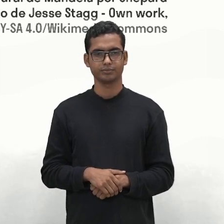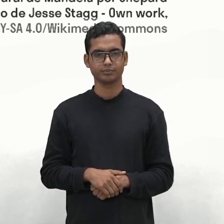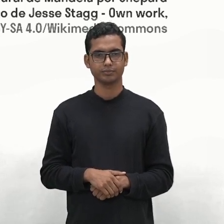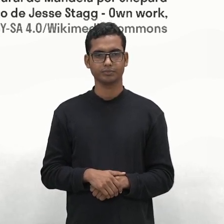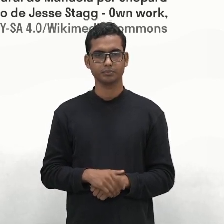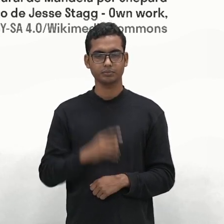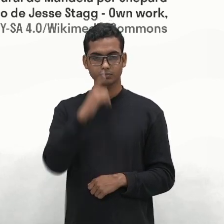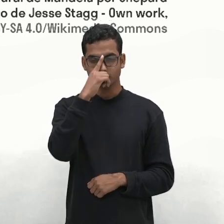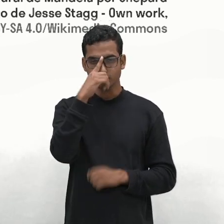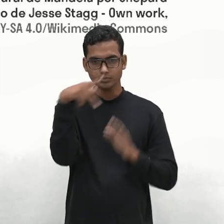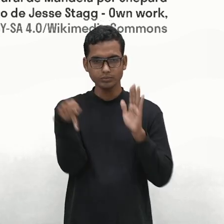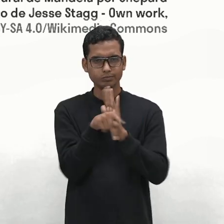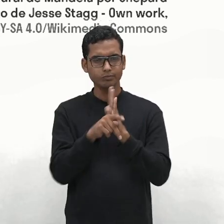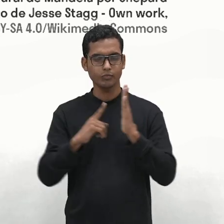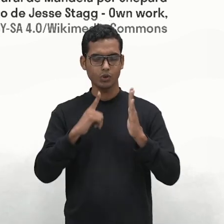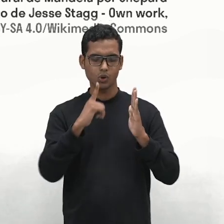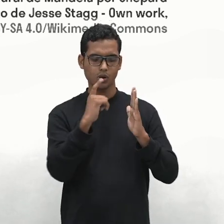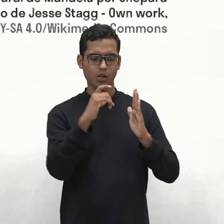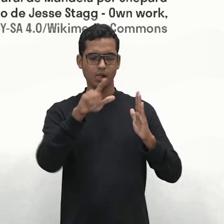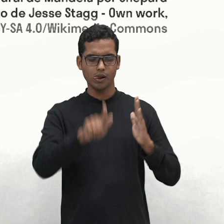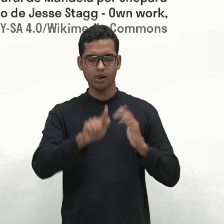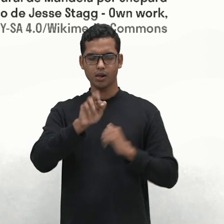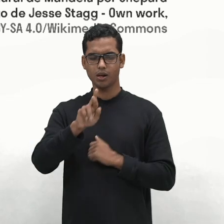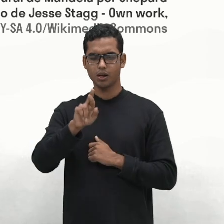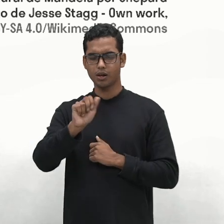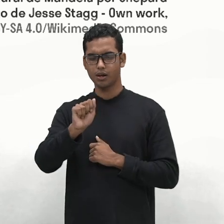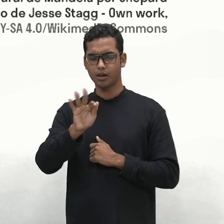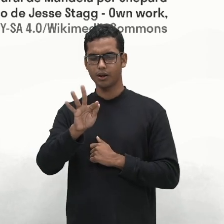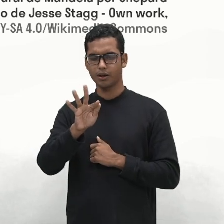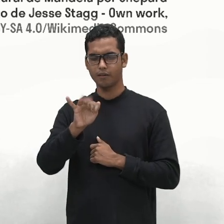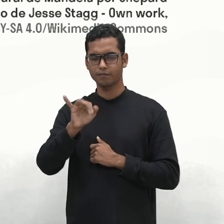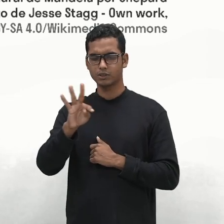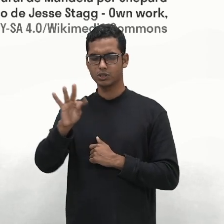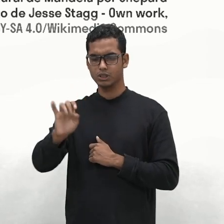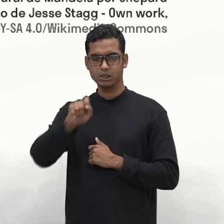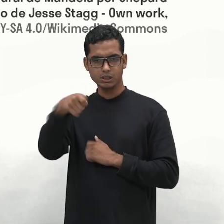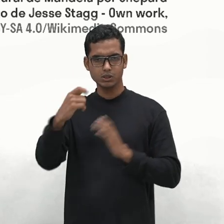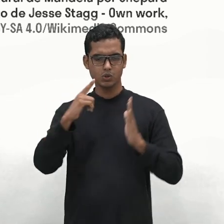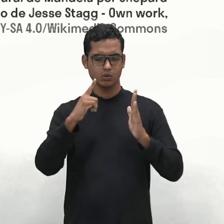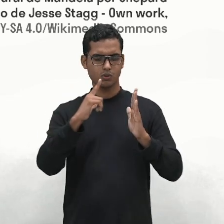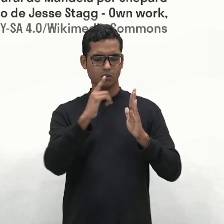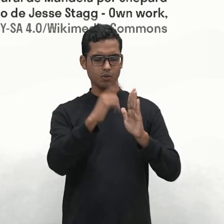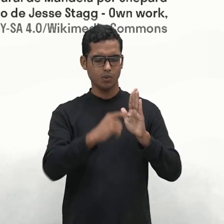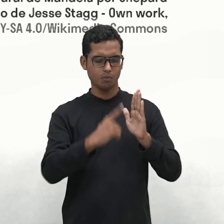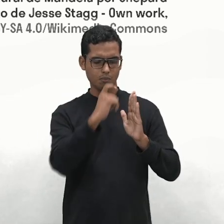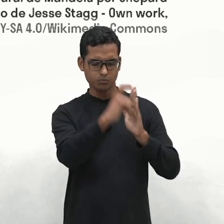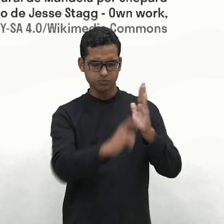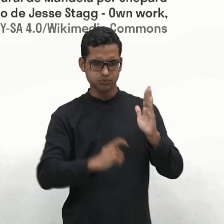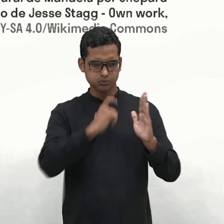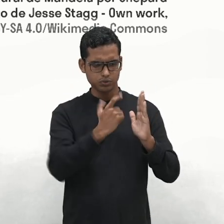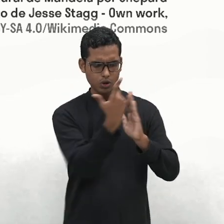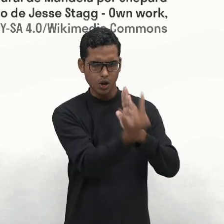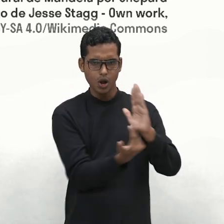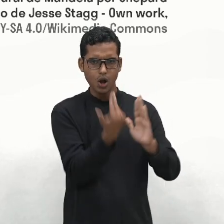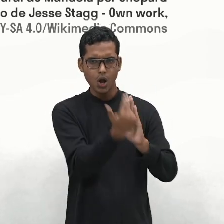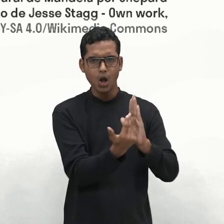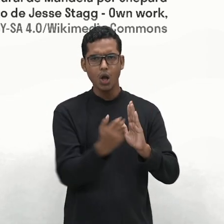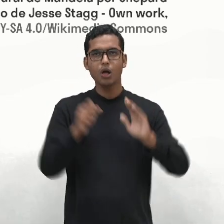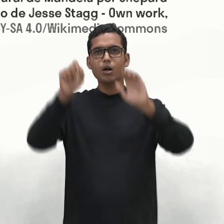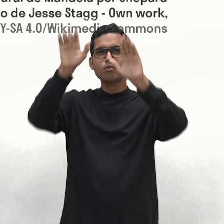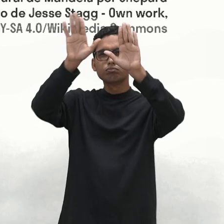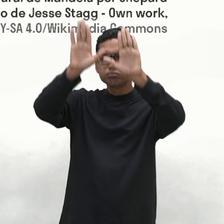O grafite, né? Que nós temos aqui um exemplo, aqui, falando sobre o grafite, que tanto o